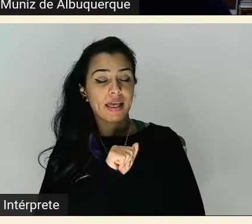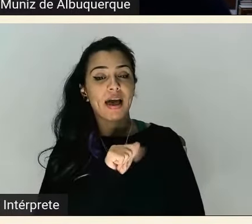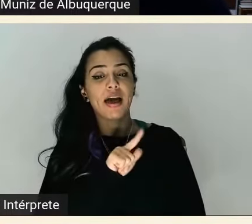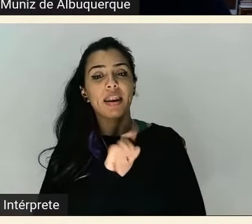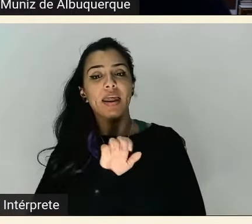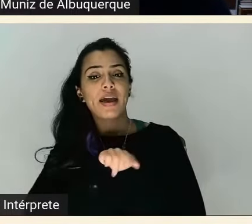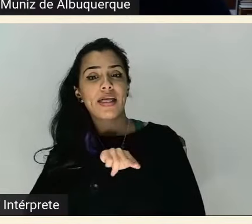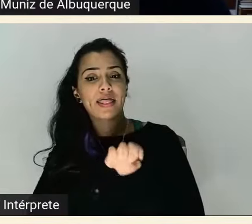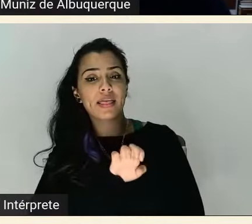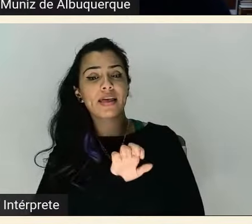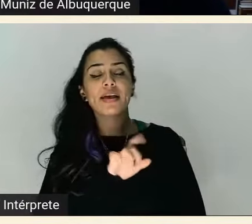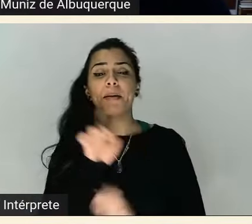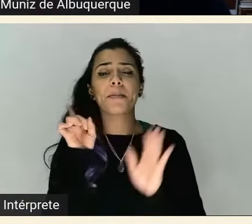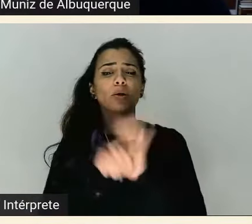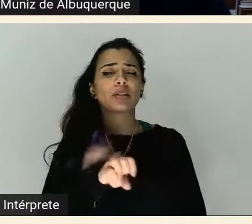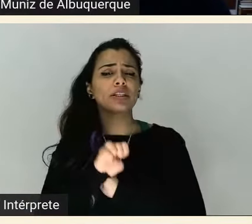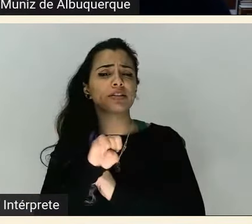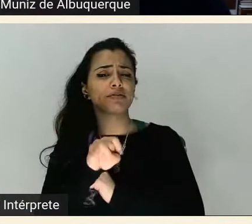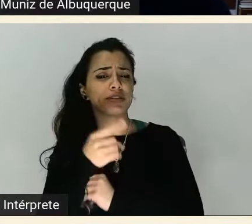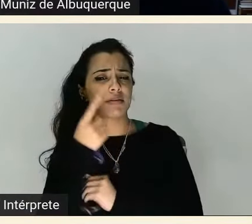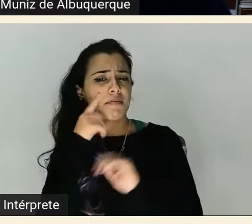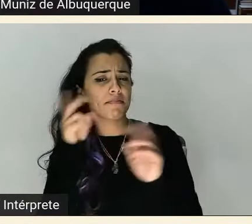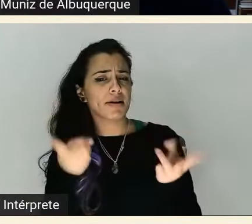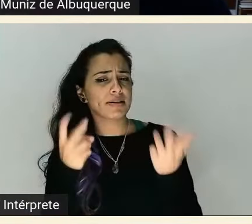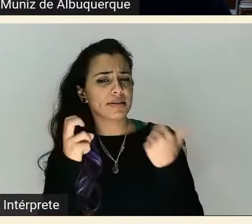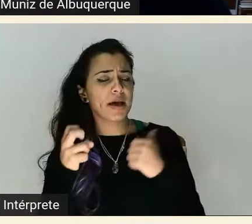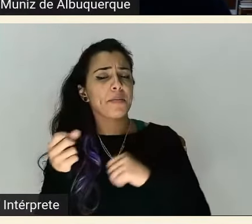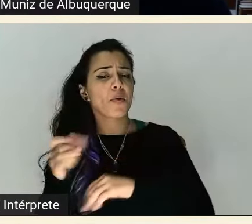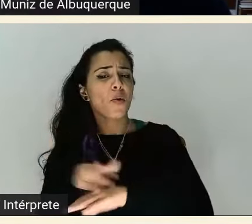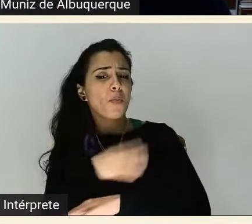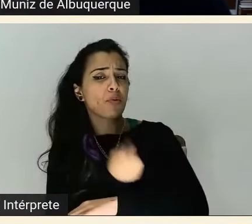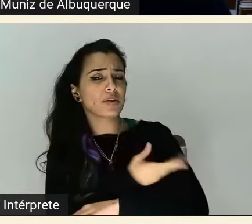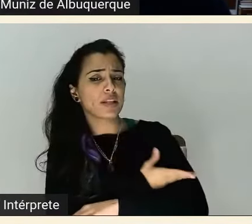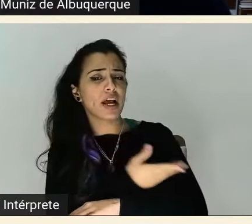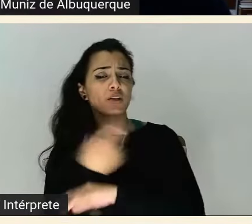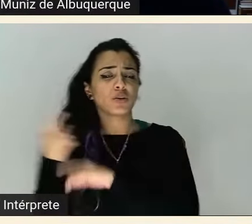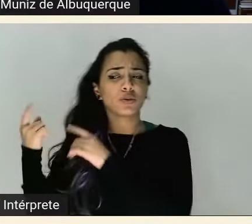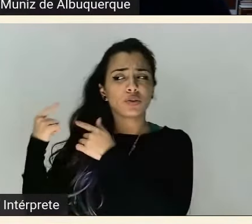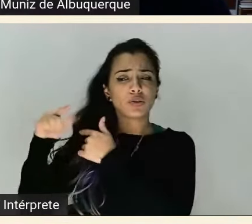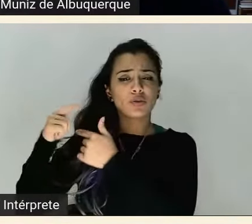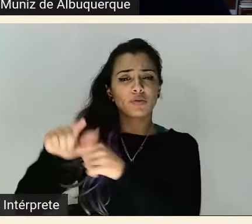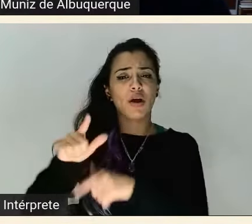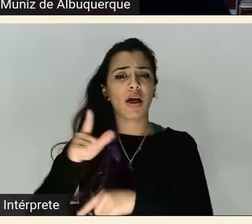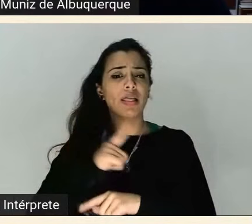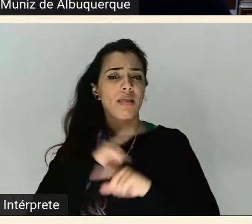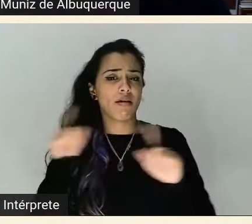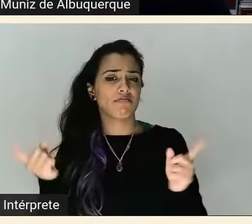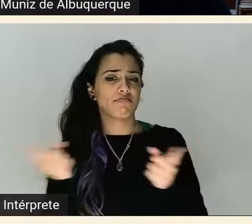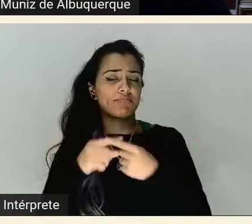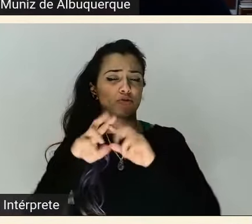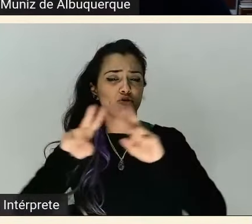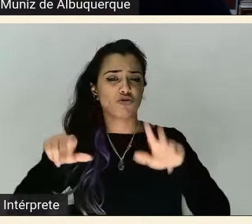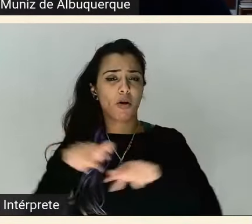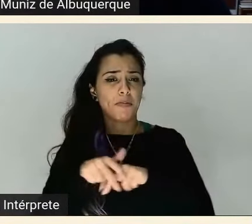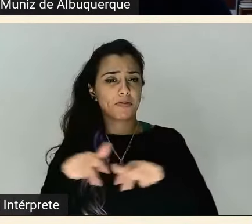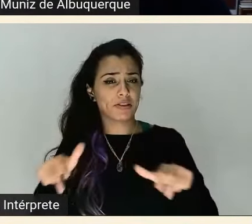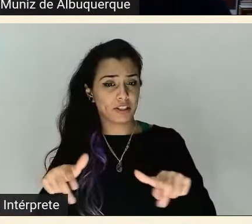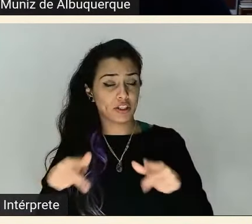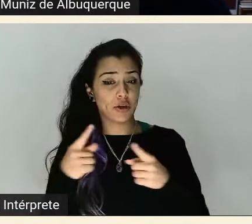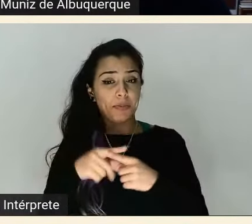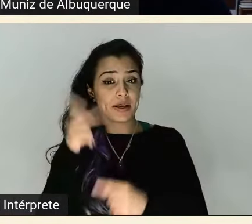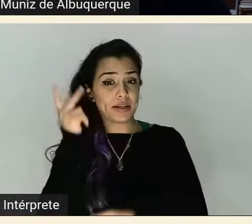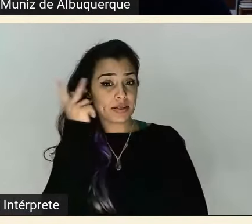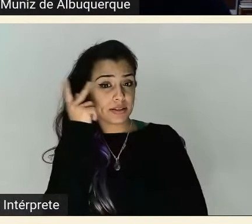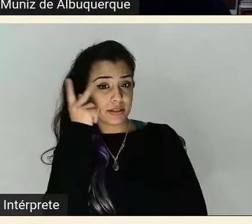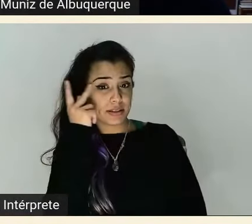que a diferença entre moderno e tradicional é atravessada pela clivagem de gênero. Em São Paulo, existem os casos de